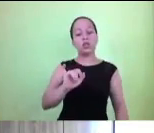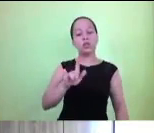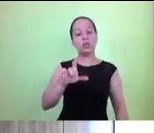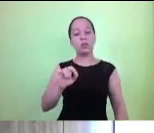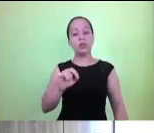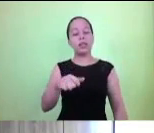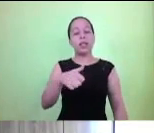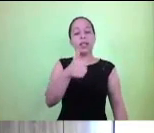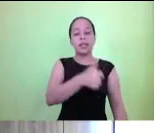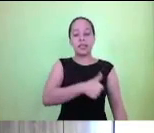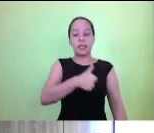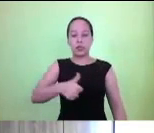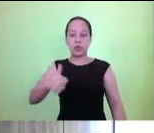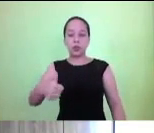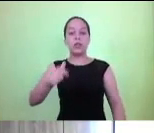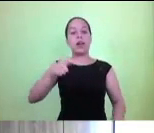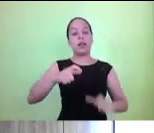concorrência.